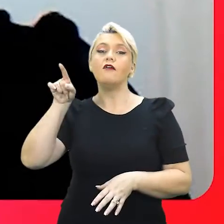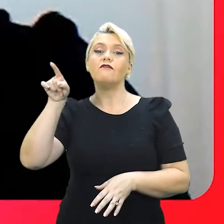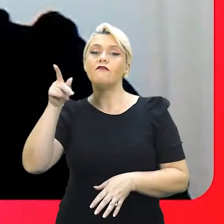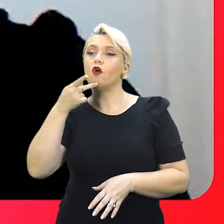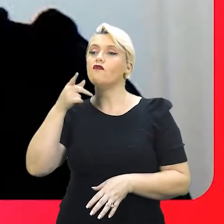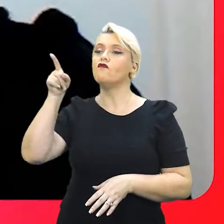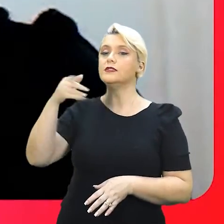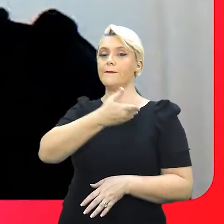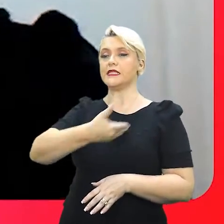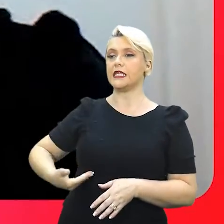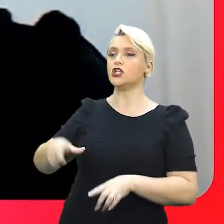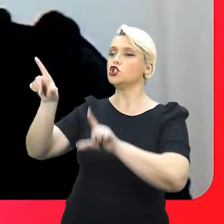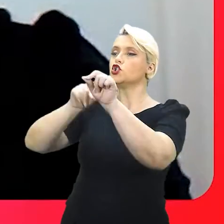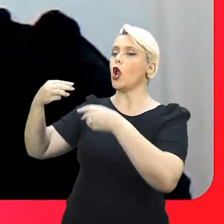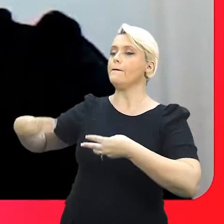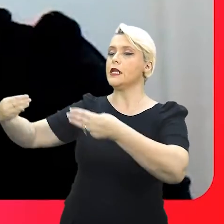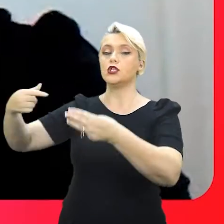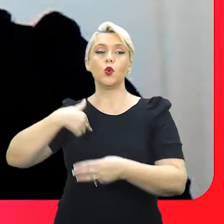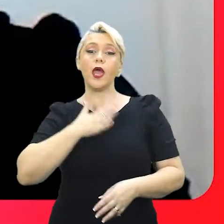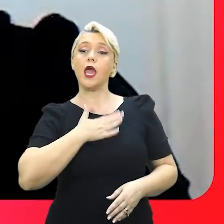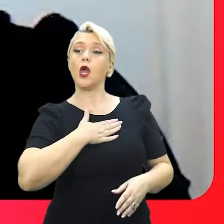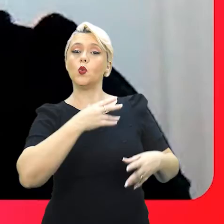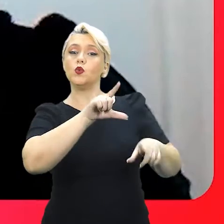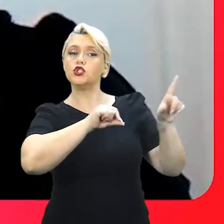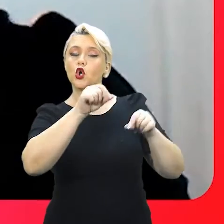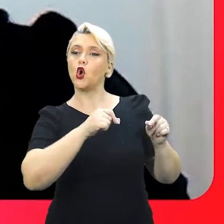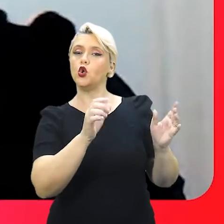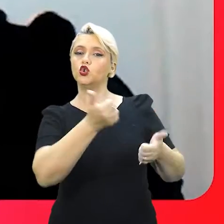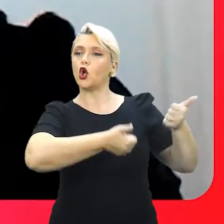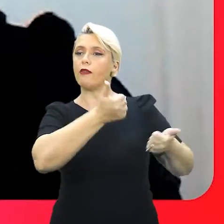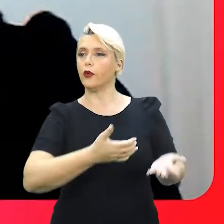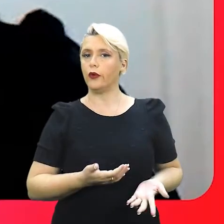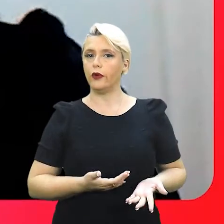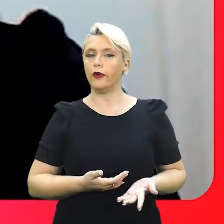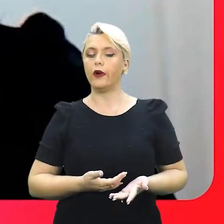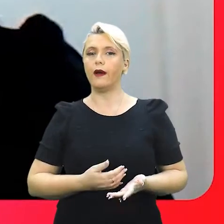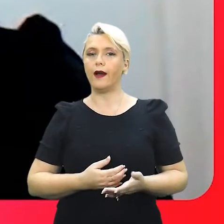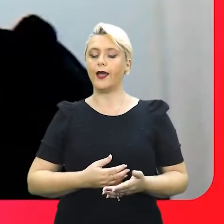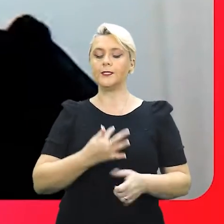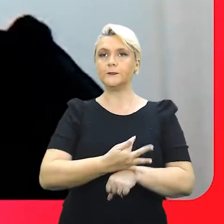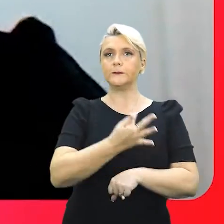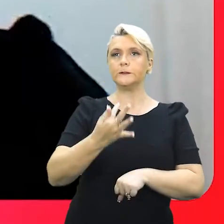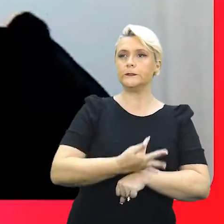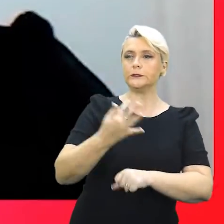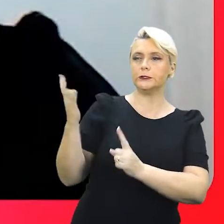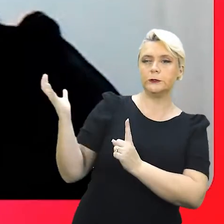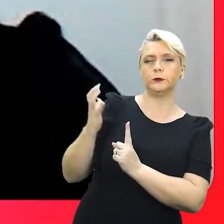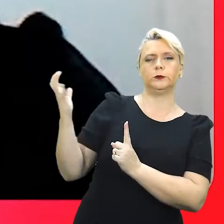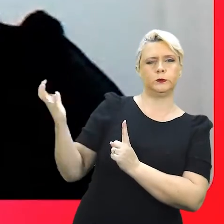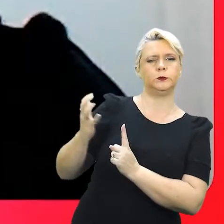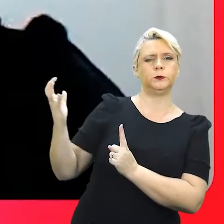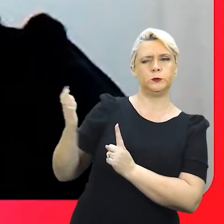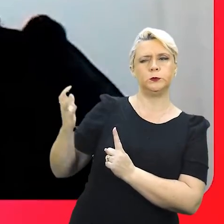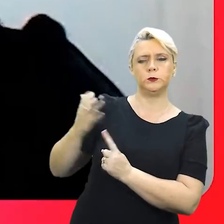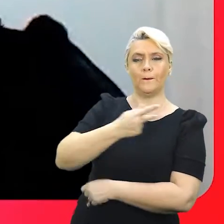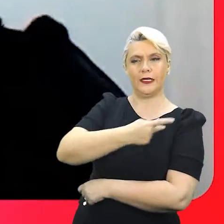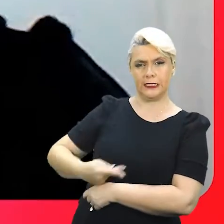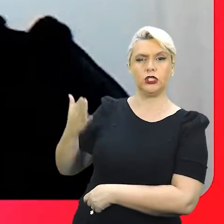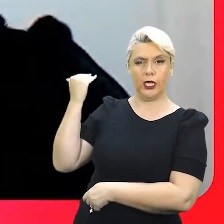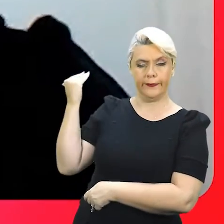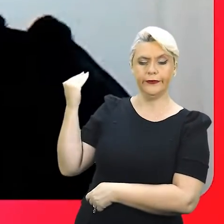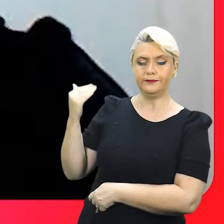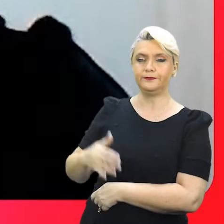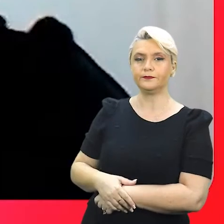ministros e eu escalo a seleção. E ele foi aguentando até a pressão no presidente da